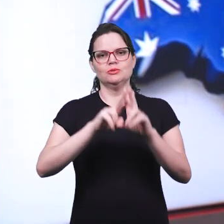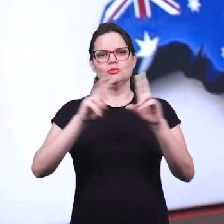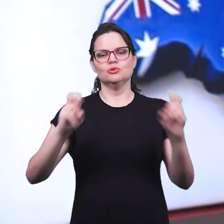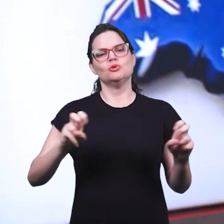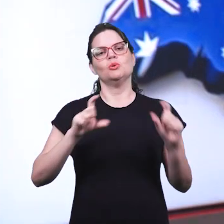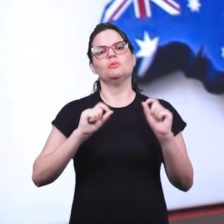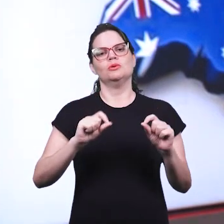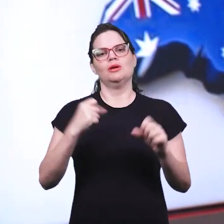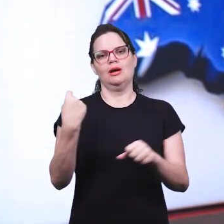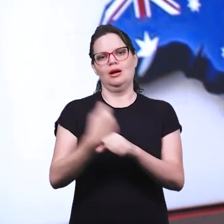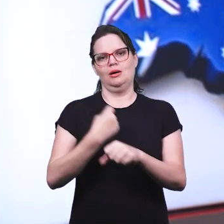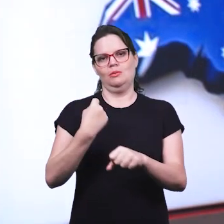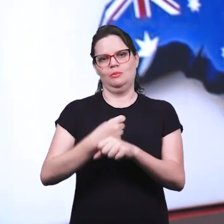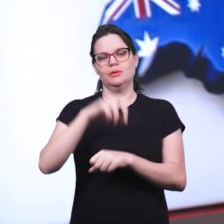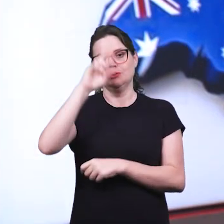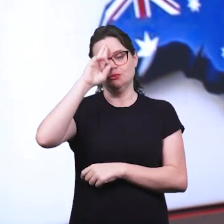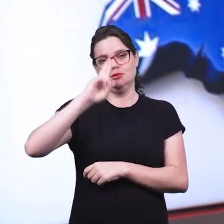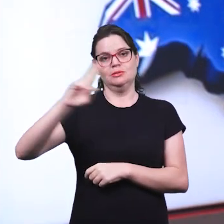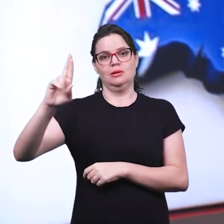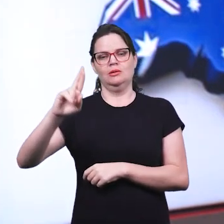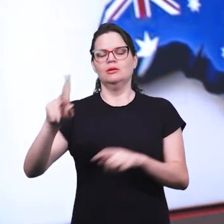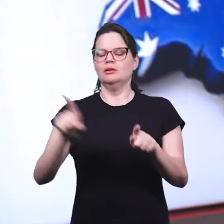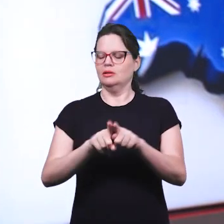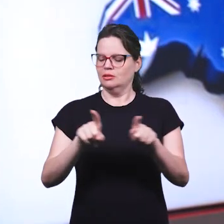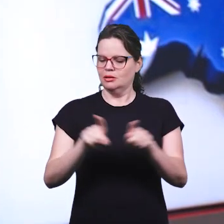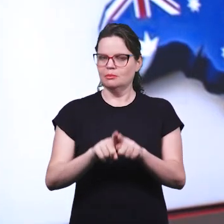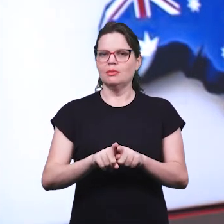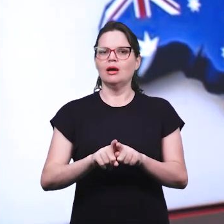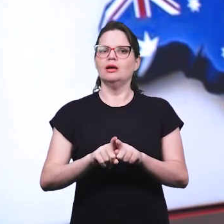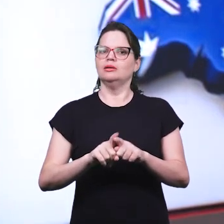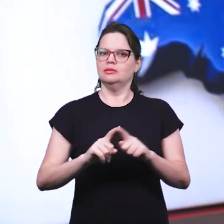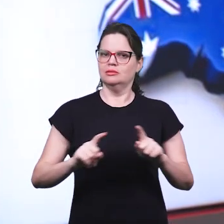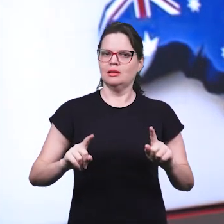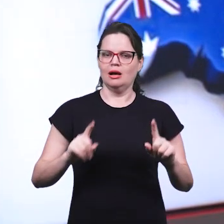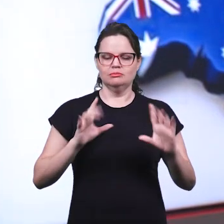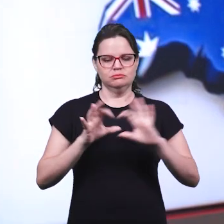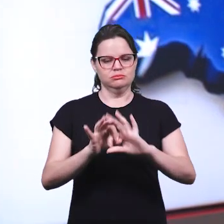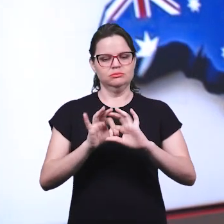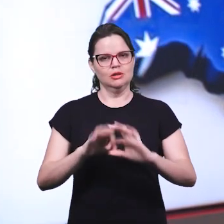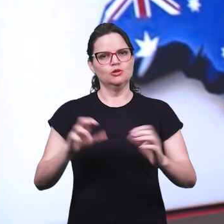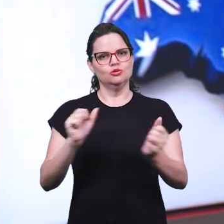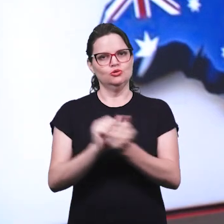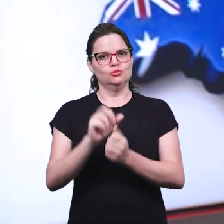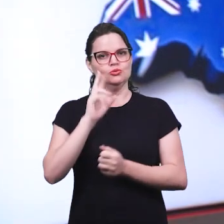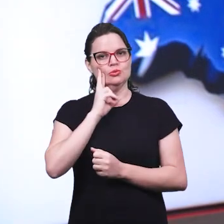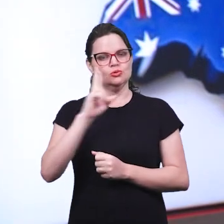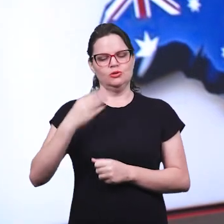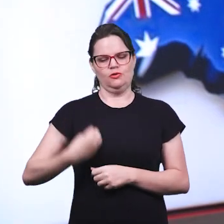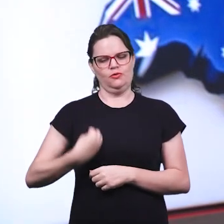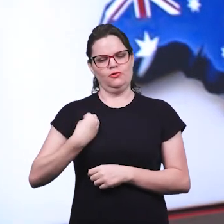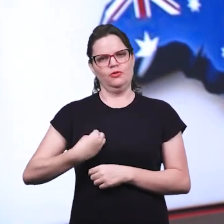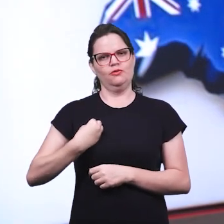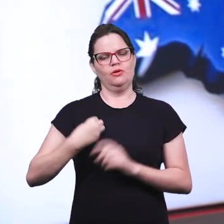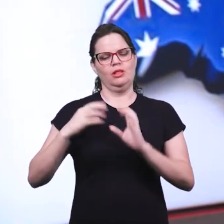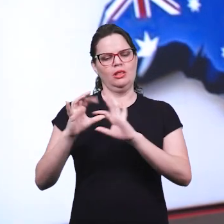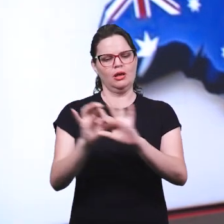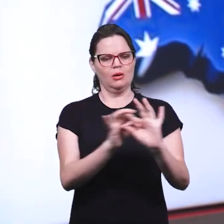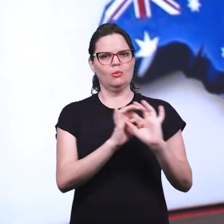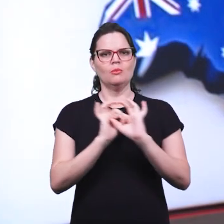do Espírito Santo, estão se engajando nessa obra, estão passando a viver em